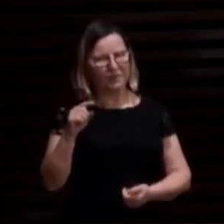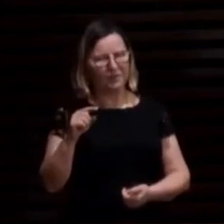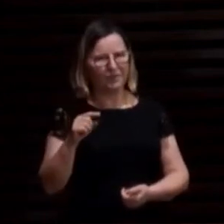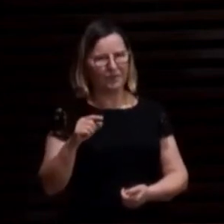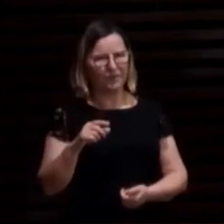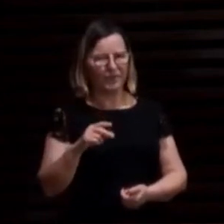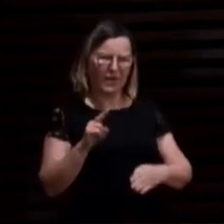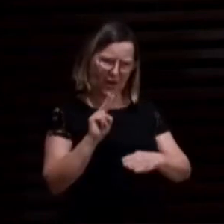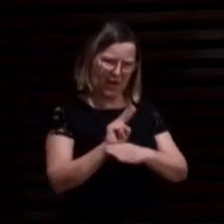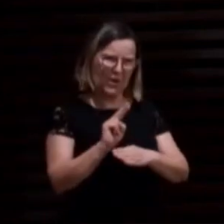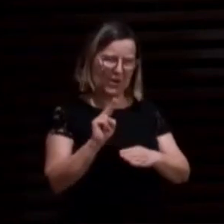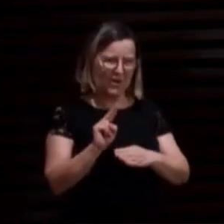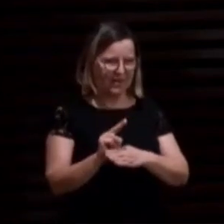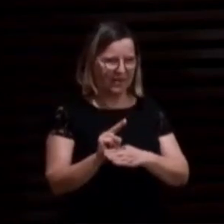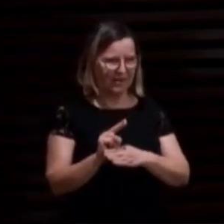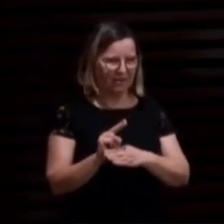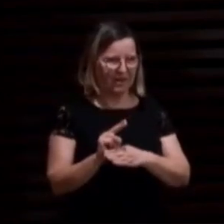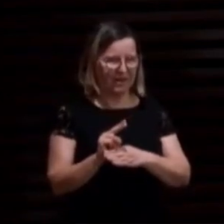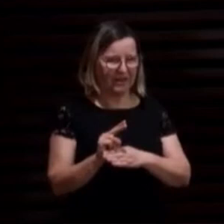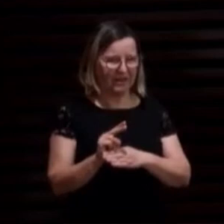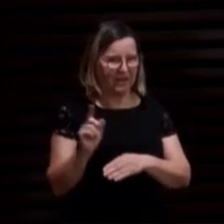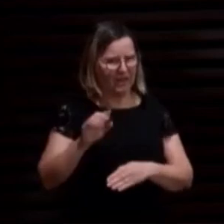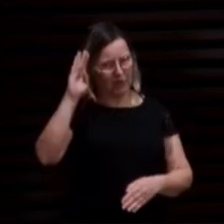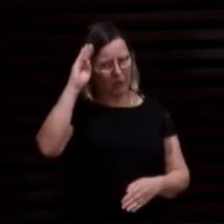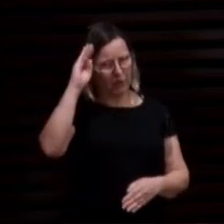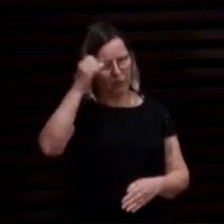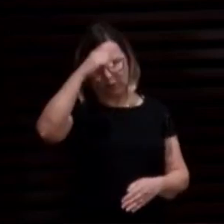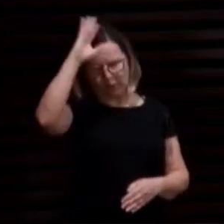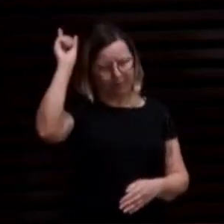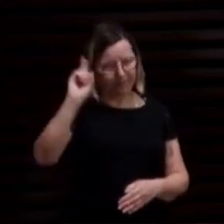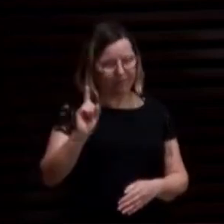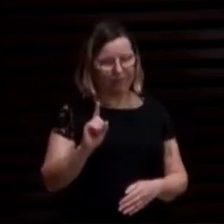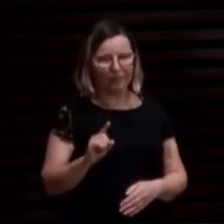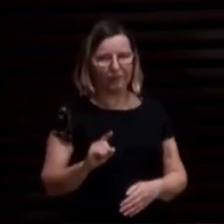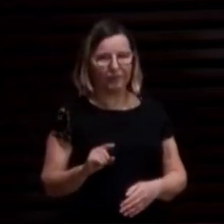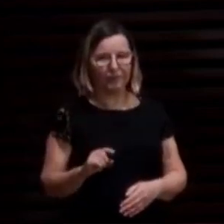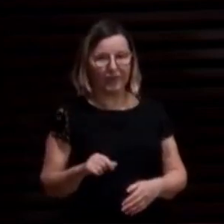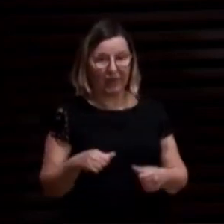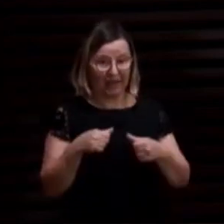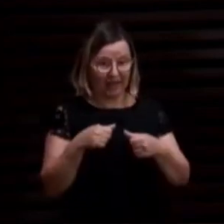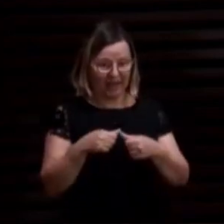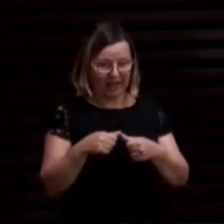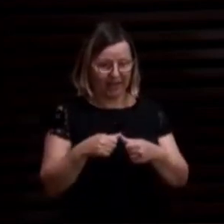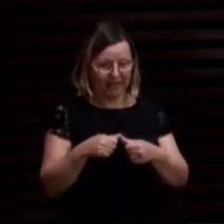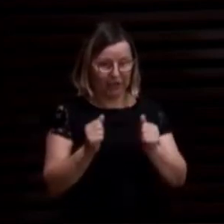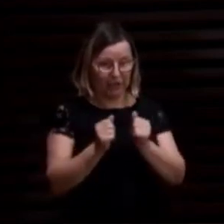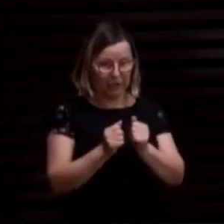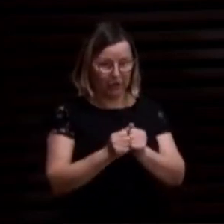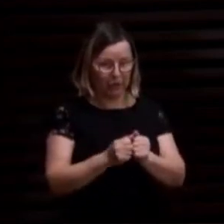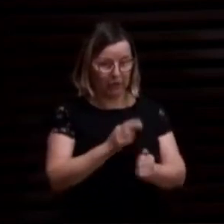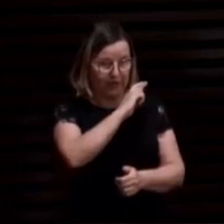esses guardas, não os soldados romanos, porque aqui está junto a religião com a